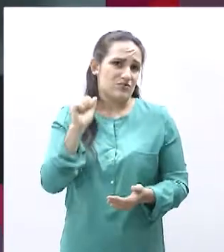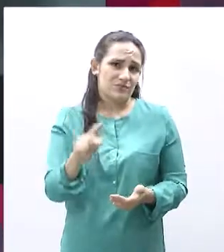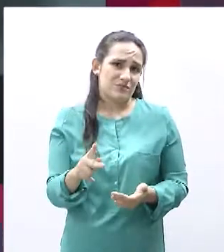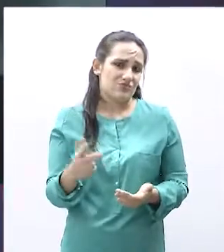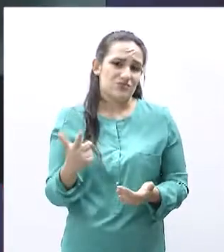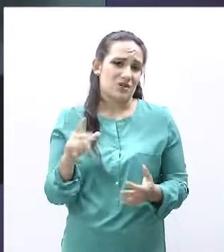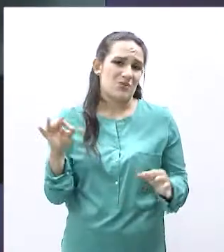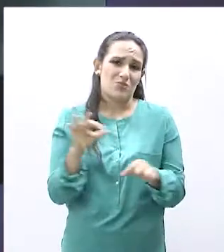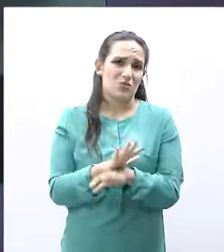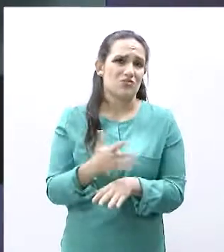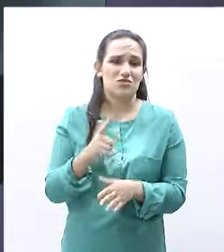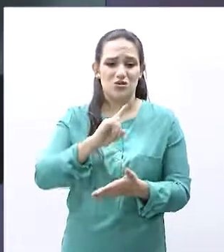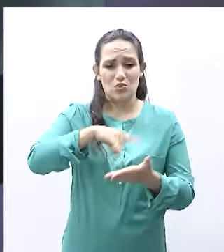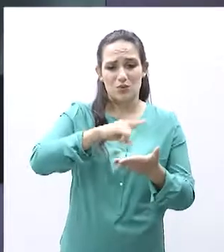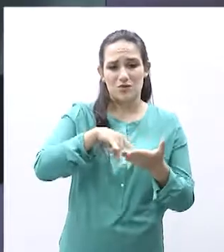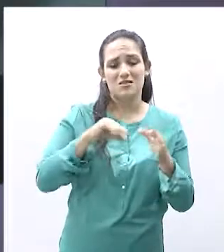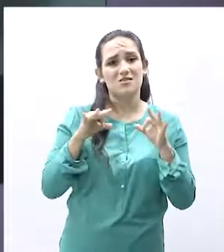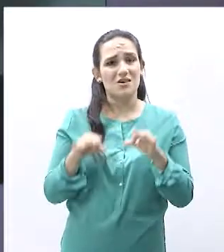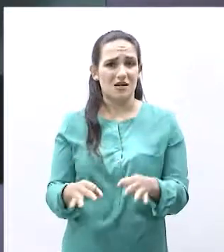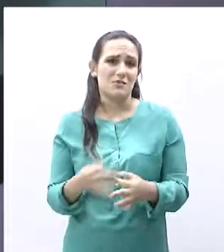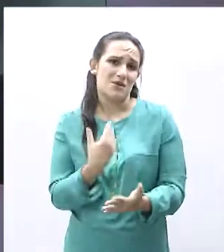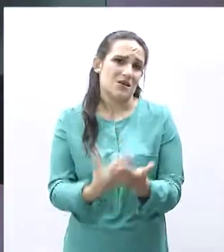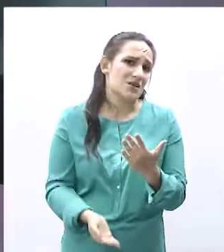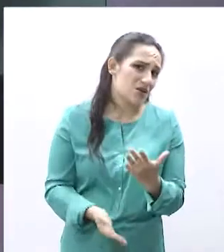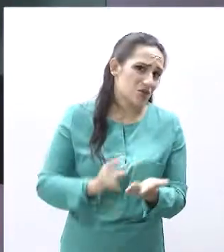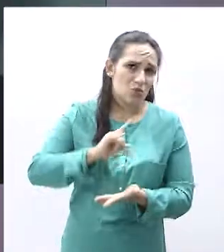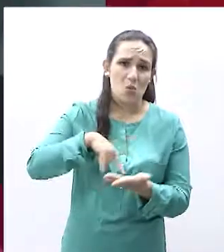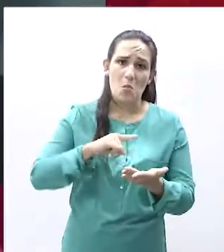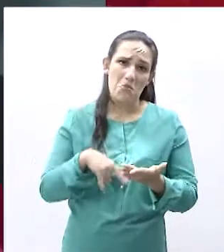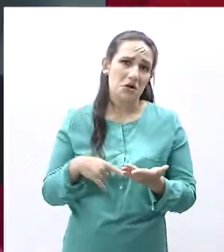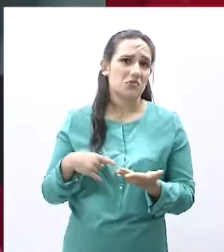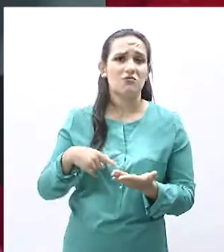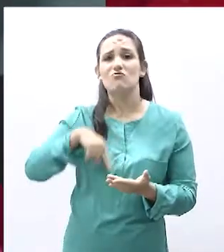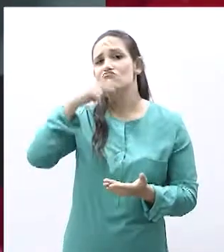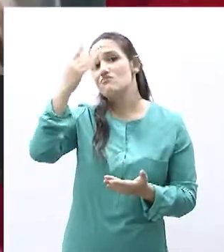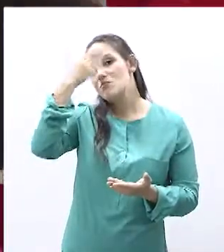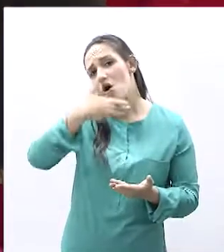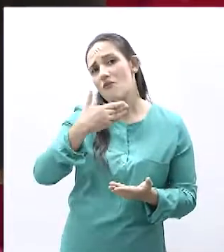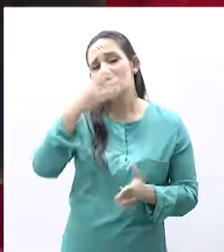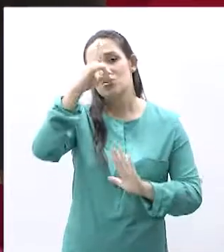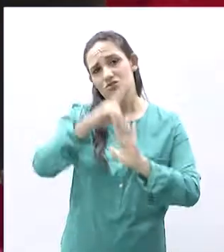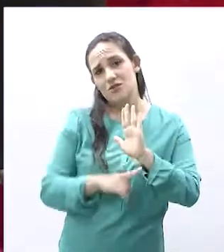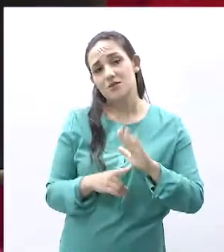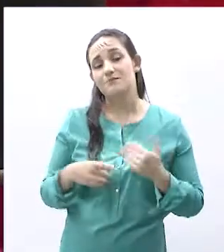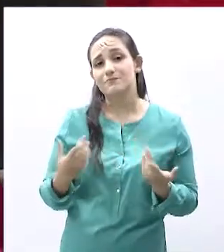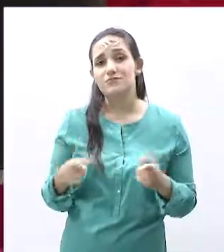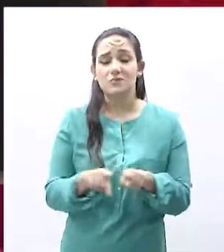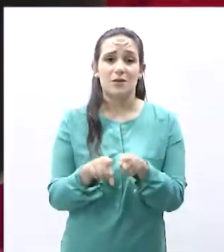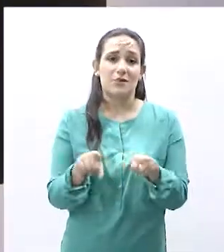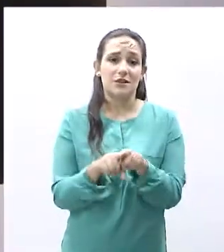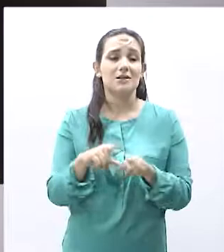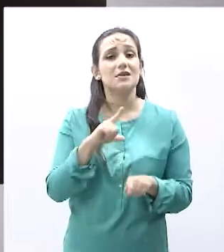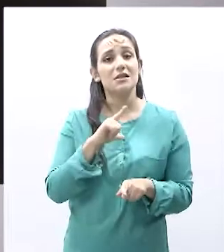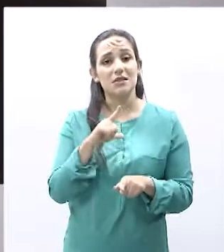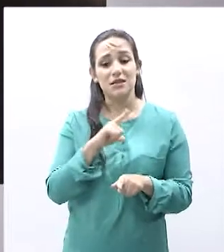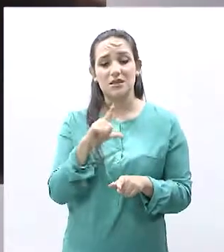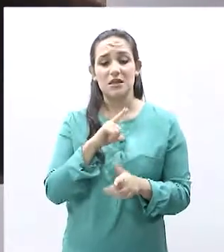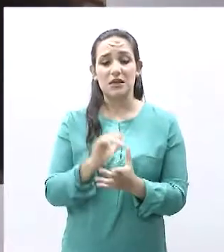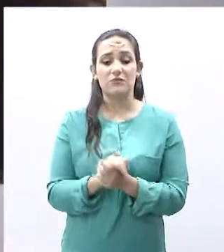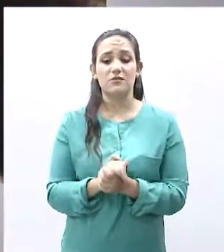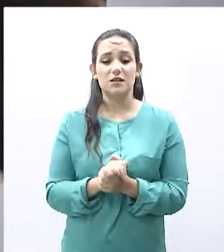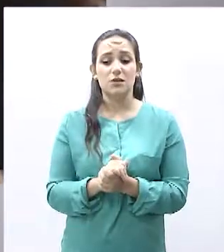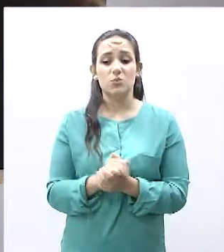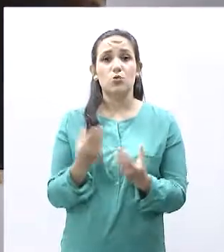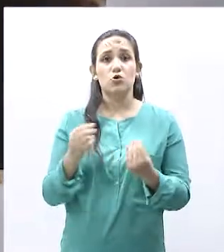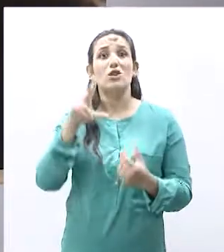não se prepararam, não levaram os documentos necessários para comprovar os seus direitos. E também nós tivemos muita